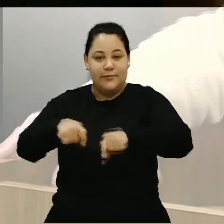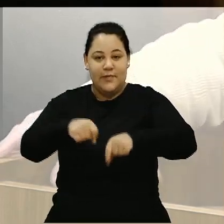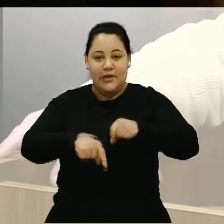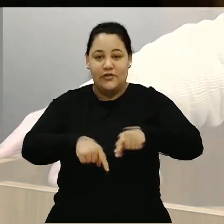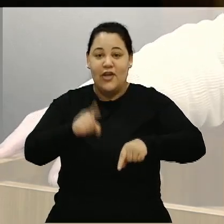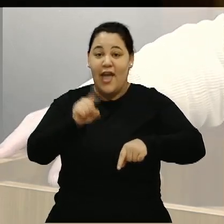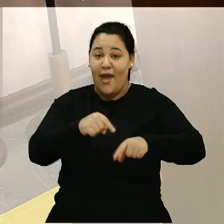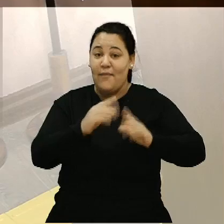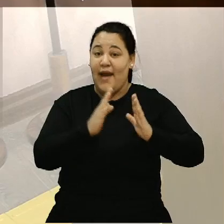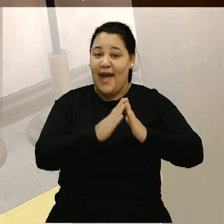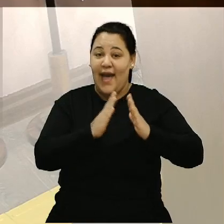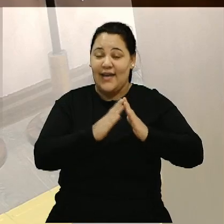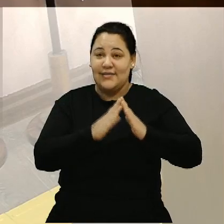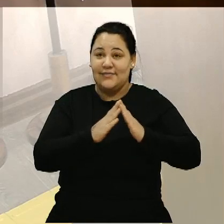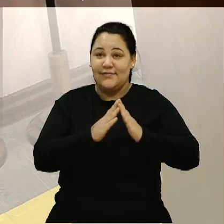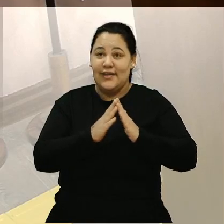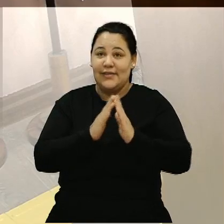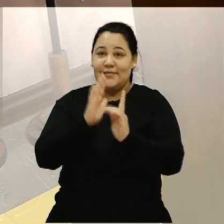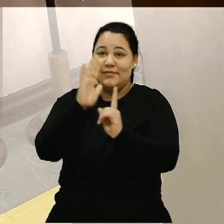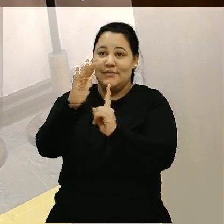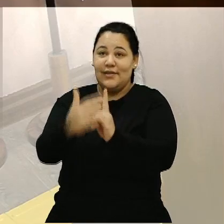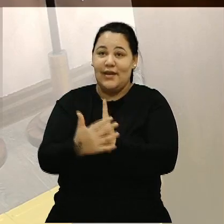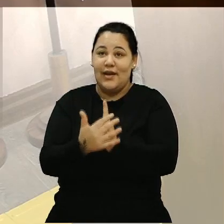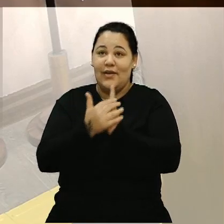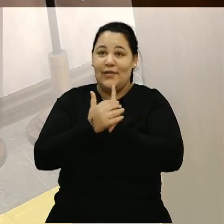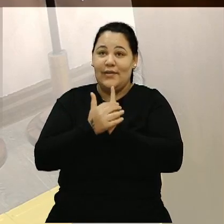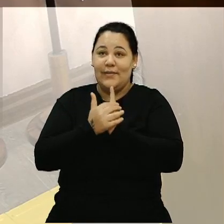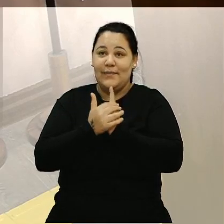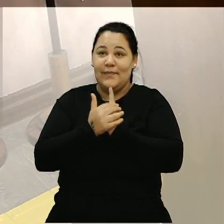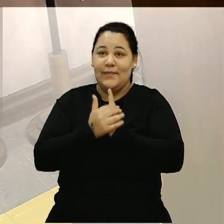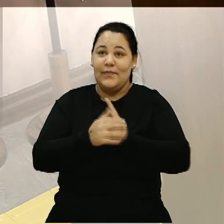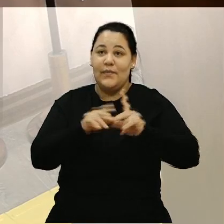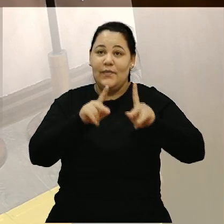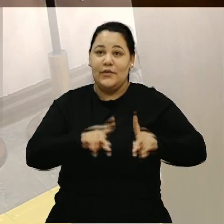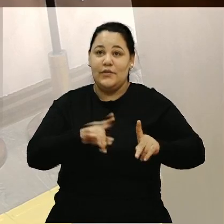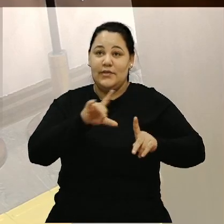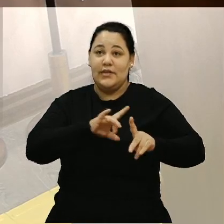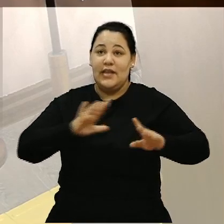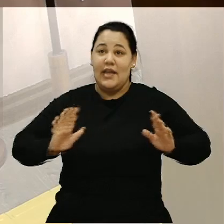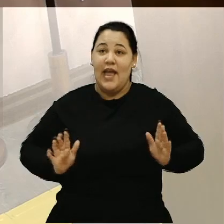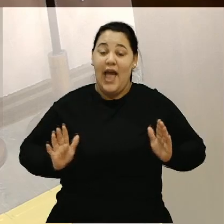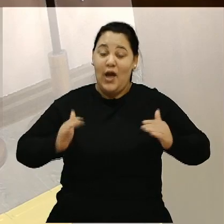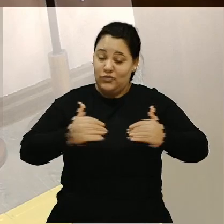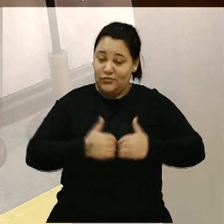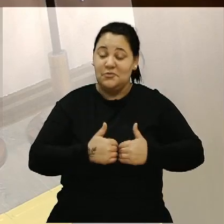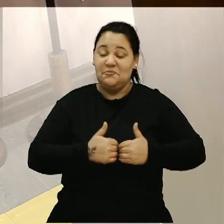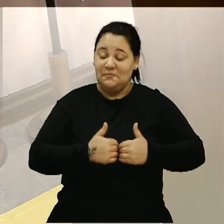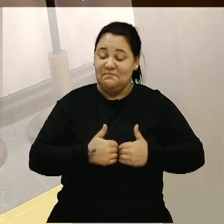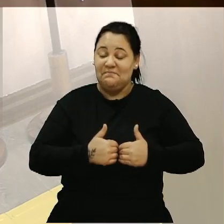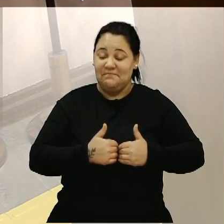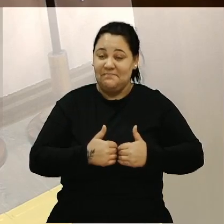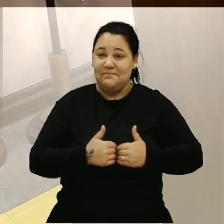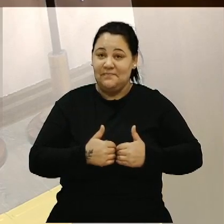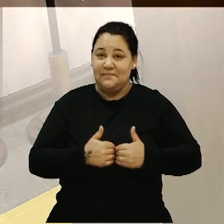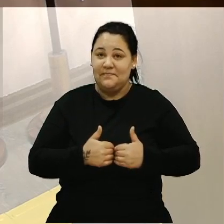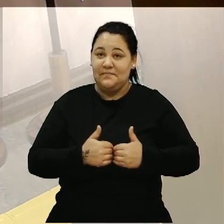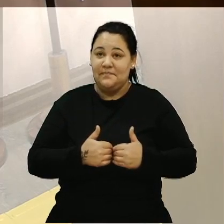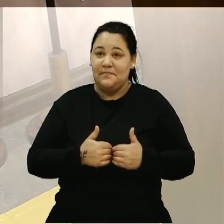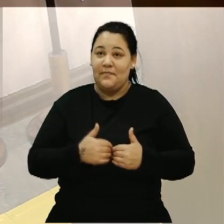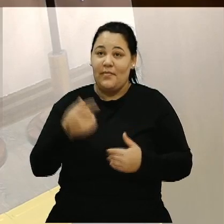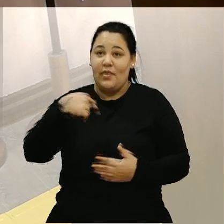que vai acolher pessoas com transtorno de espectro autista. Nós